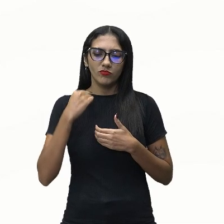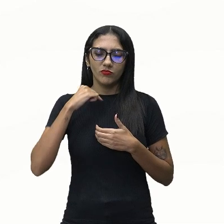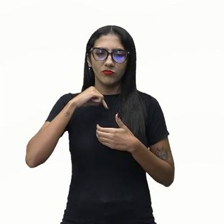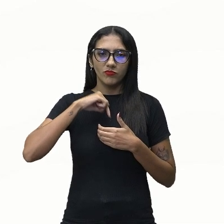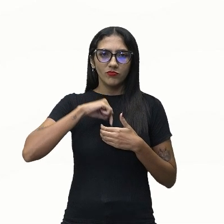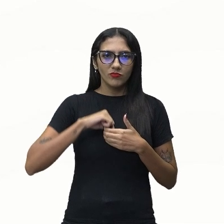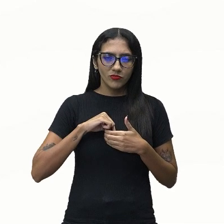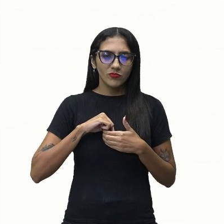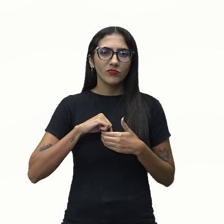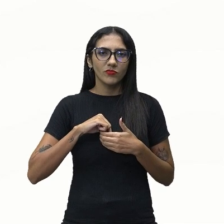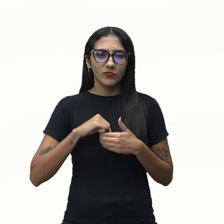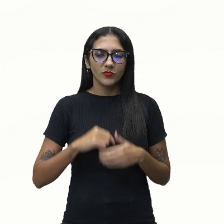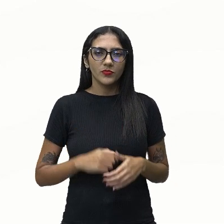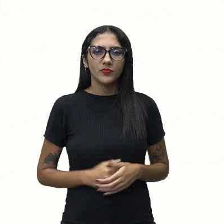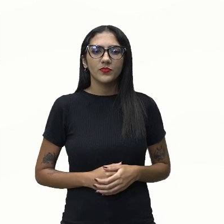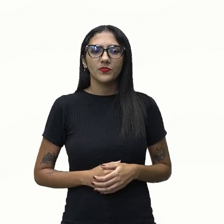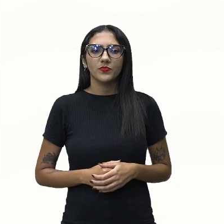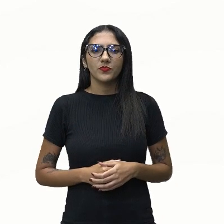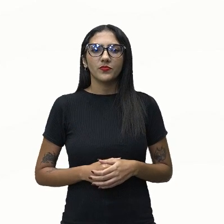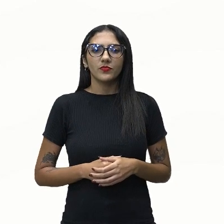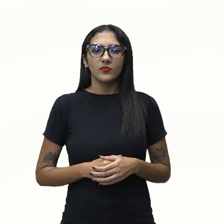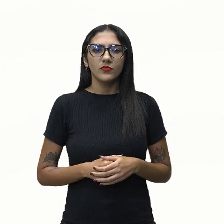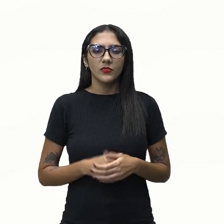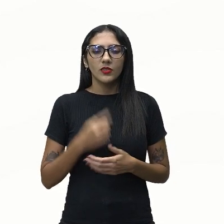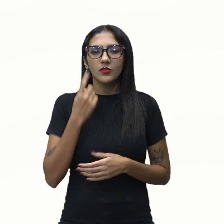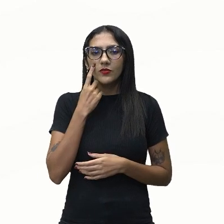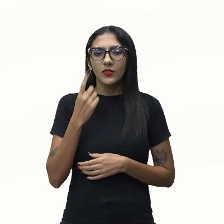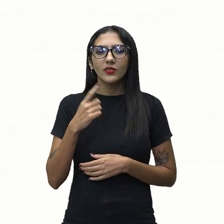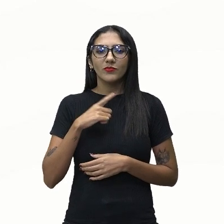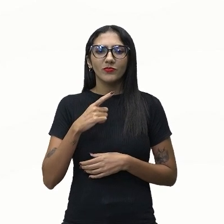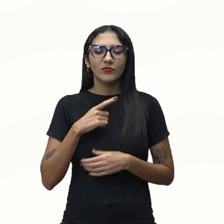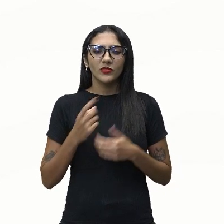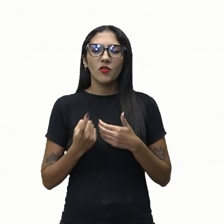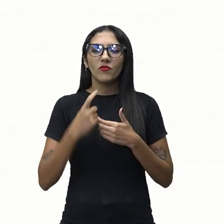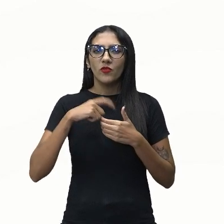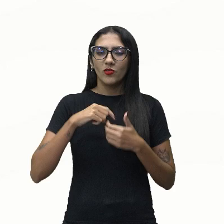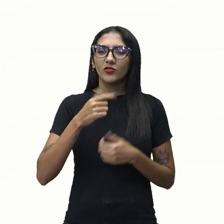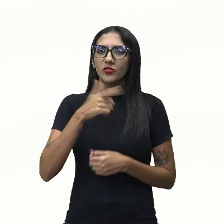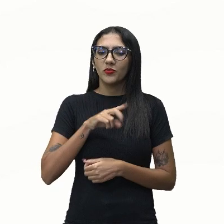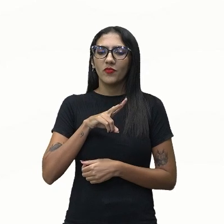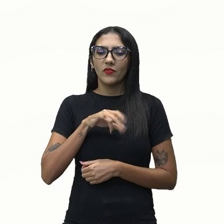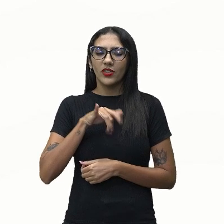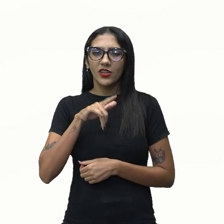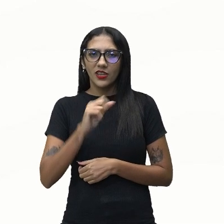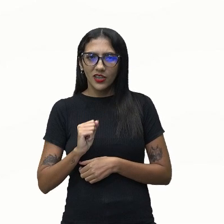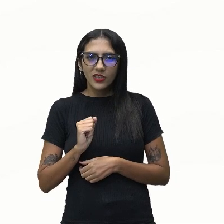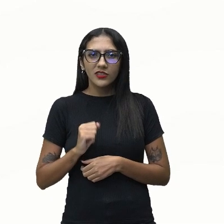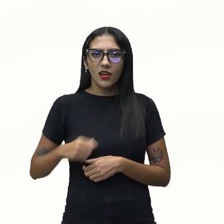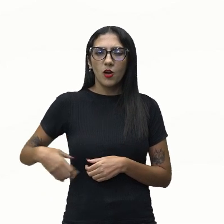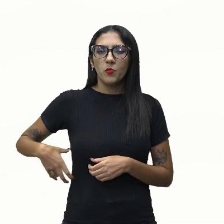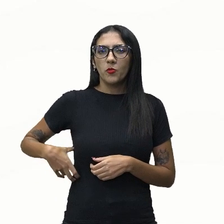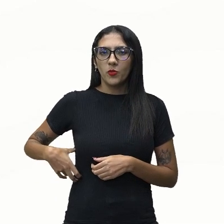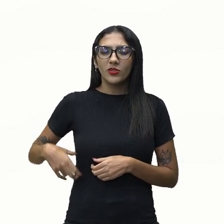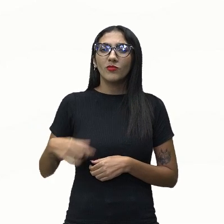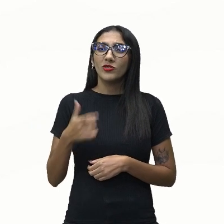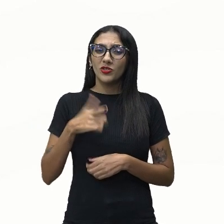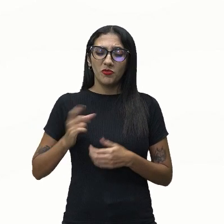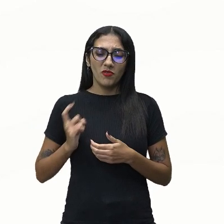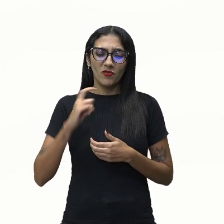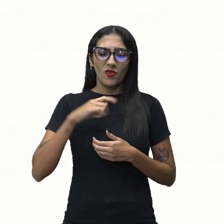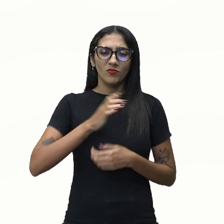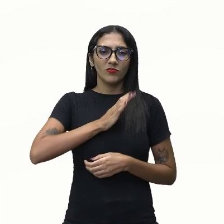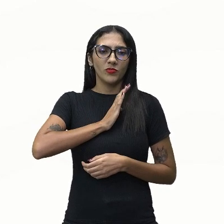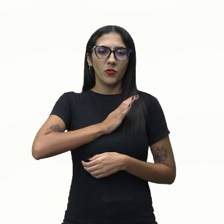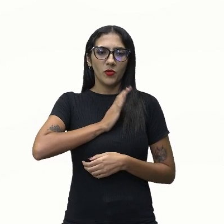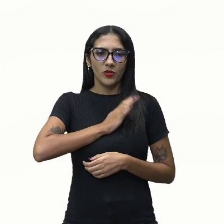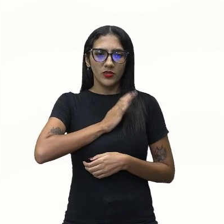lado esquerdo, tá? Ele vem aí de volta, olha, pela veia pulmonar, vai trazer esse sangue de volta aqui para o coração.